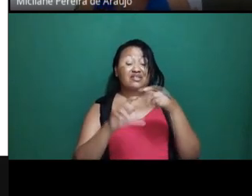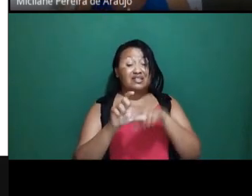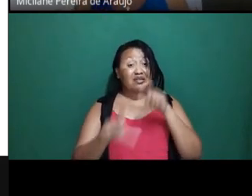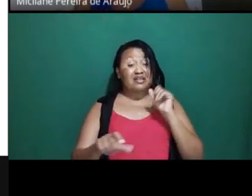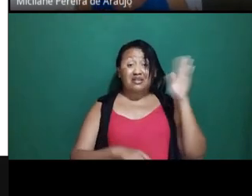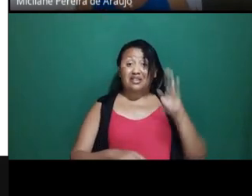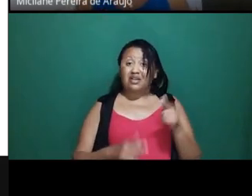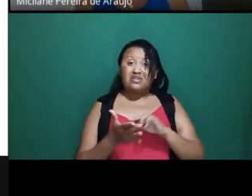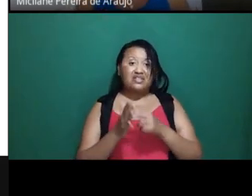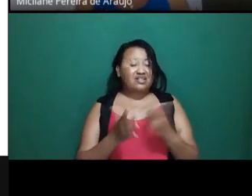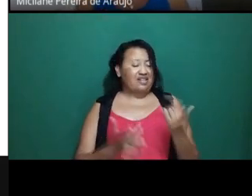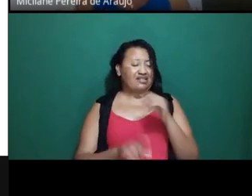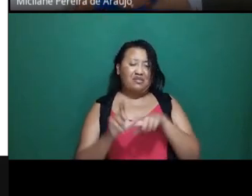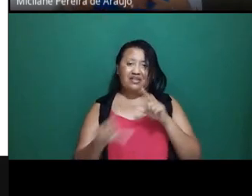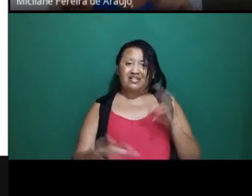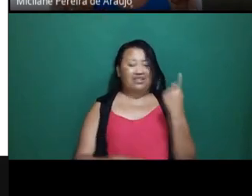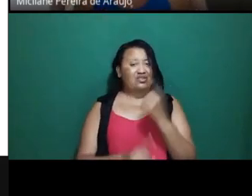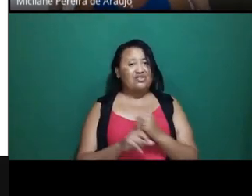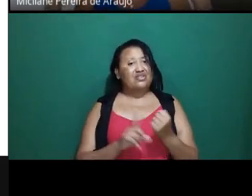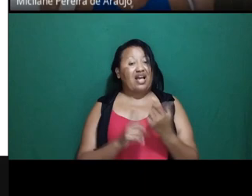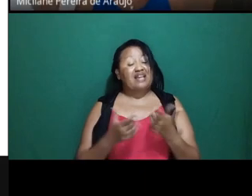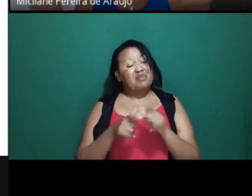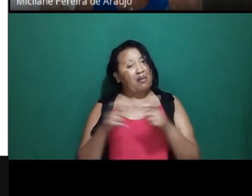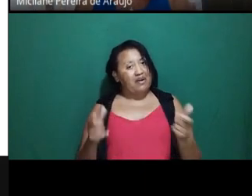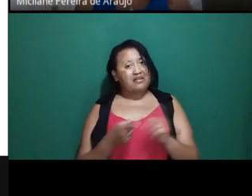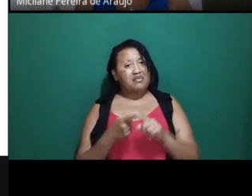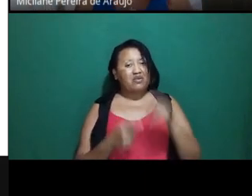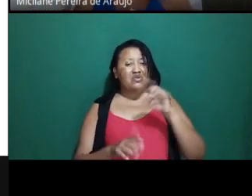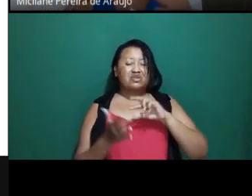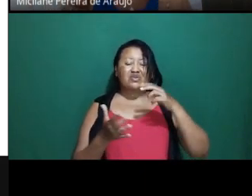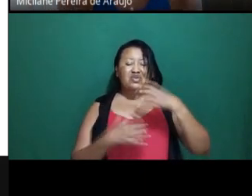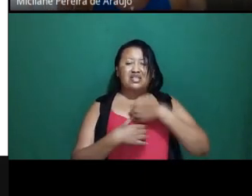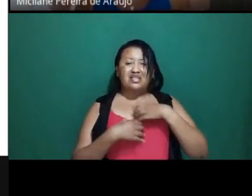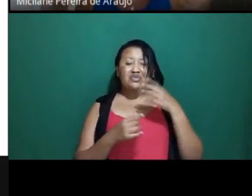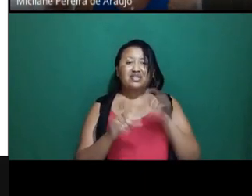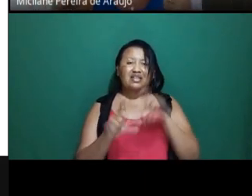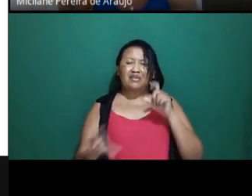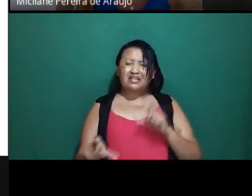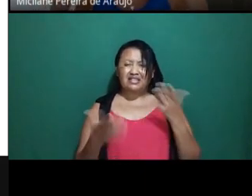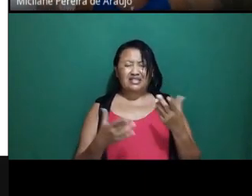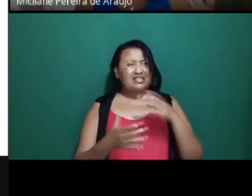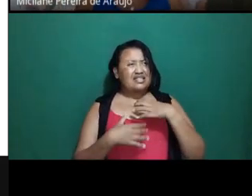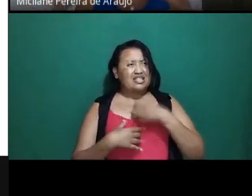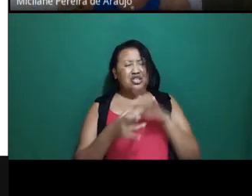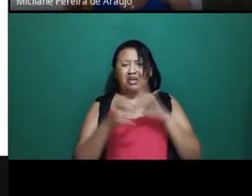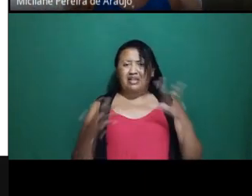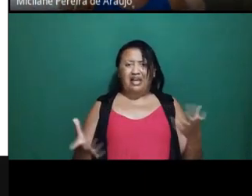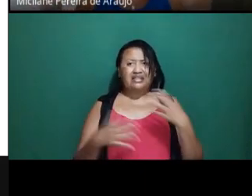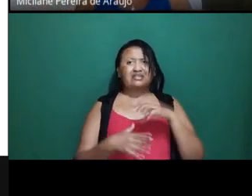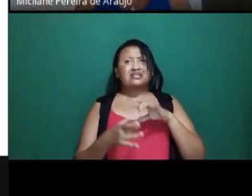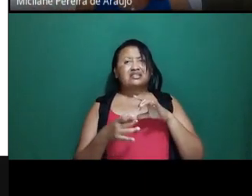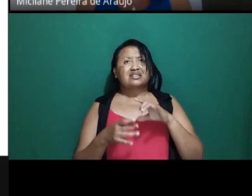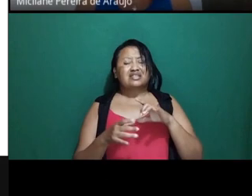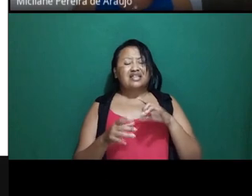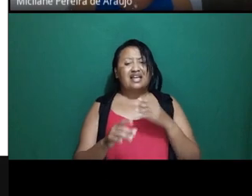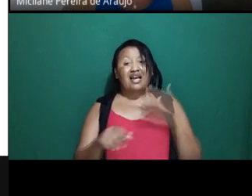significou a independência da nossa sociedade e aí a gente amplia também sentido de independência do servido de liberdade